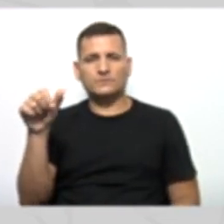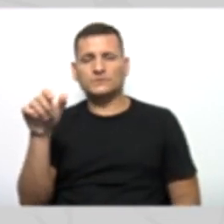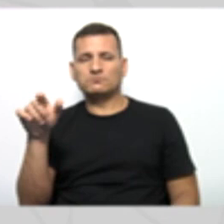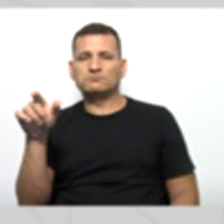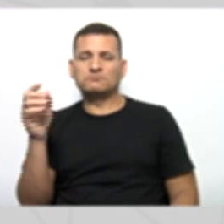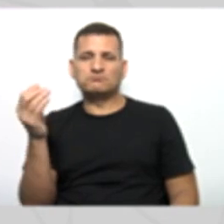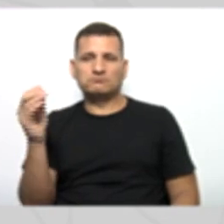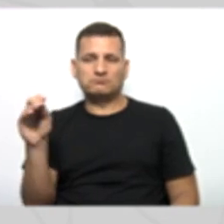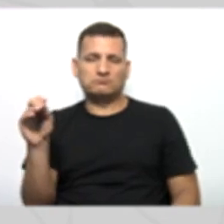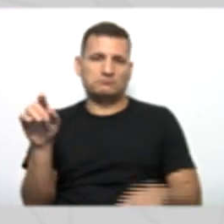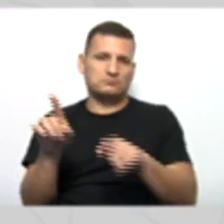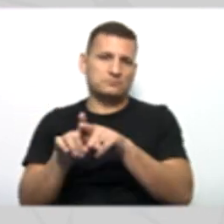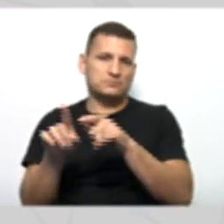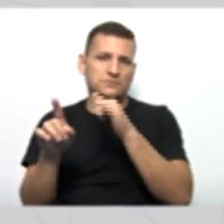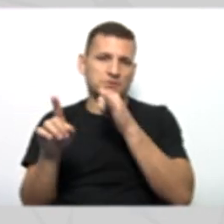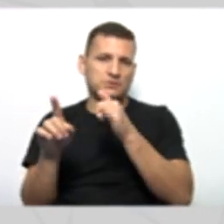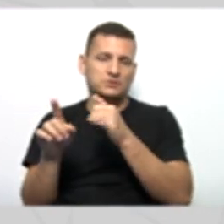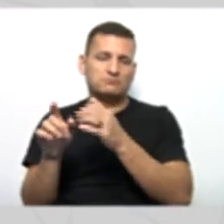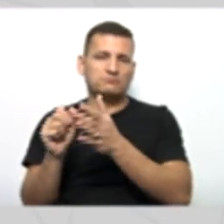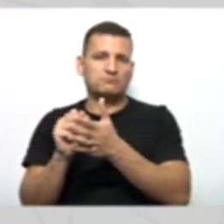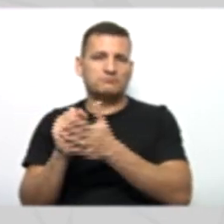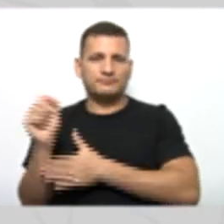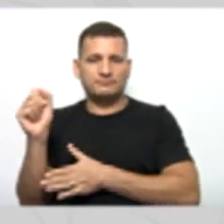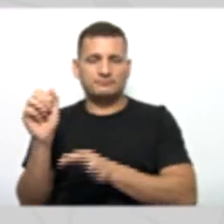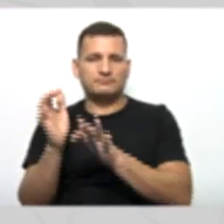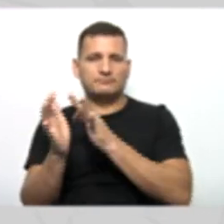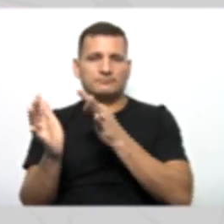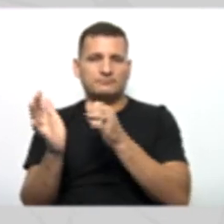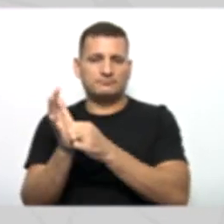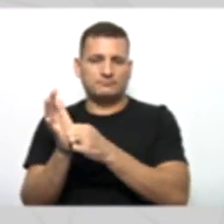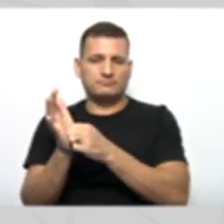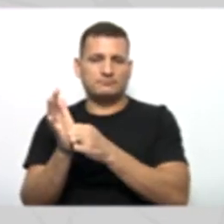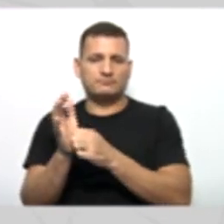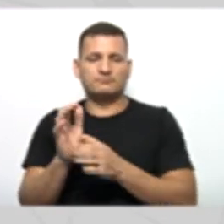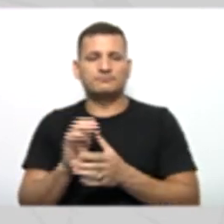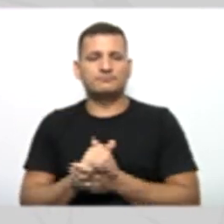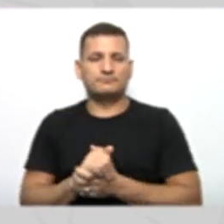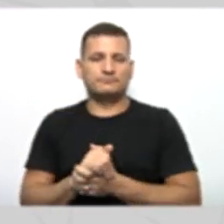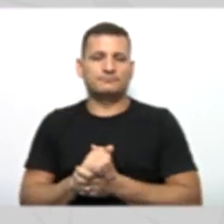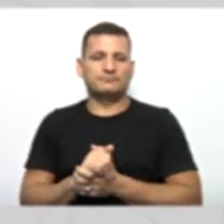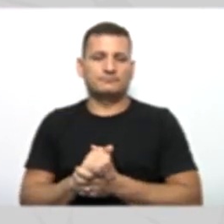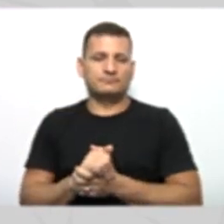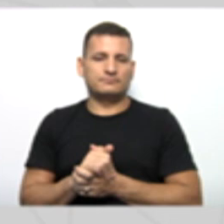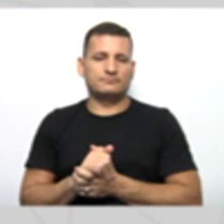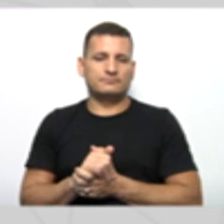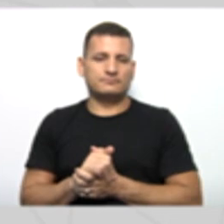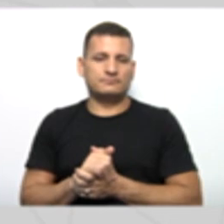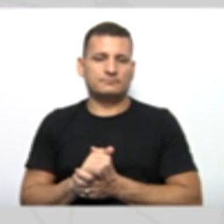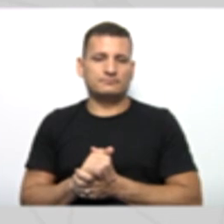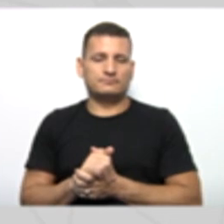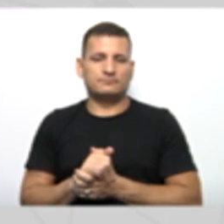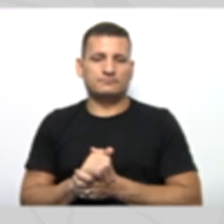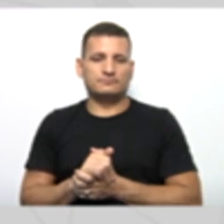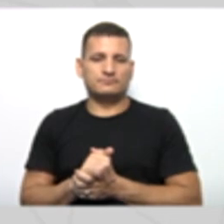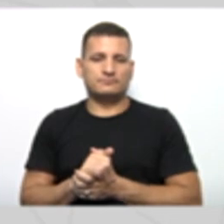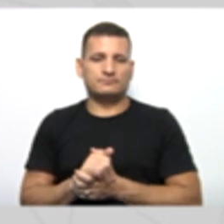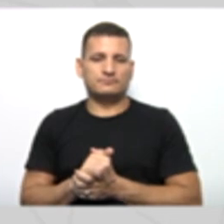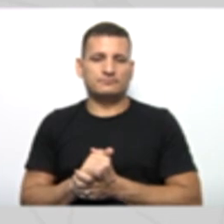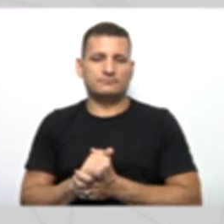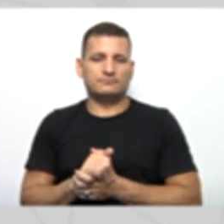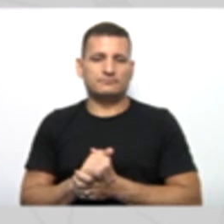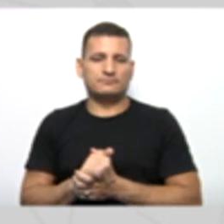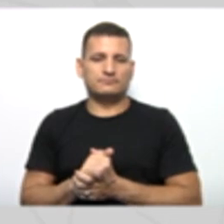aí, né? Mas foi a opção do sistema colocar só o cadastrar e o alterar. Feito isso, ó, o cadastro, olha a atividade aqui,